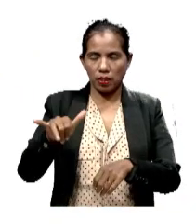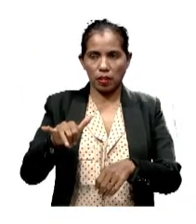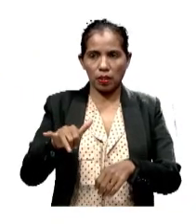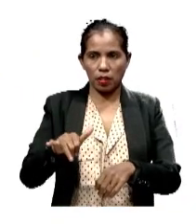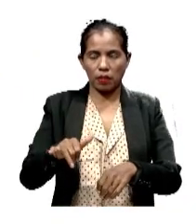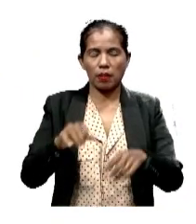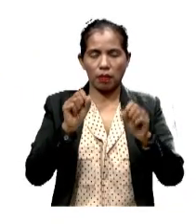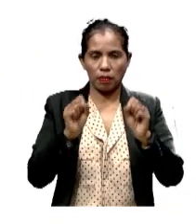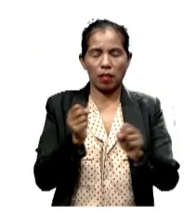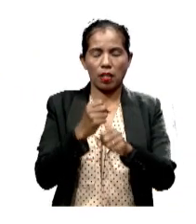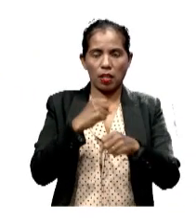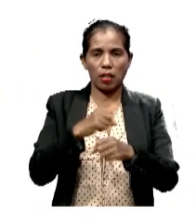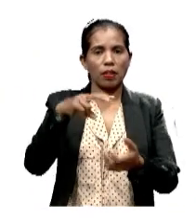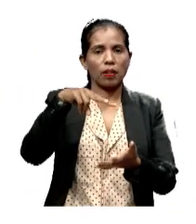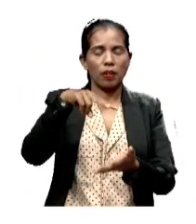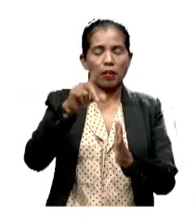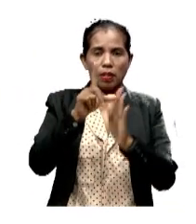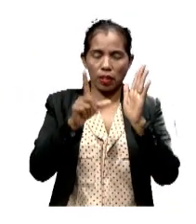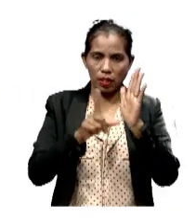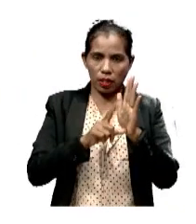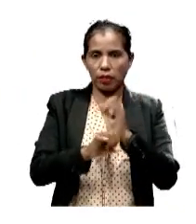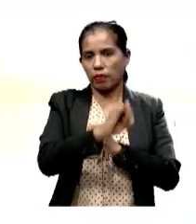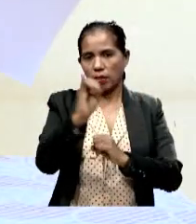lei investigação criminal lei dana.